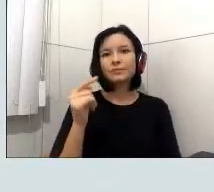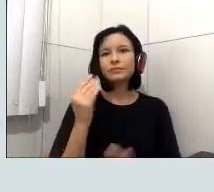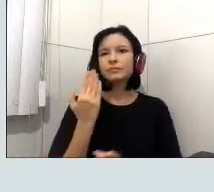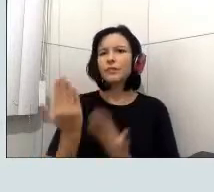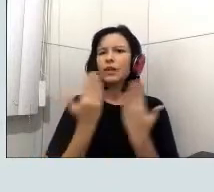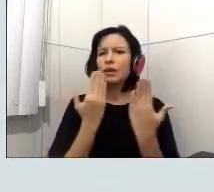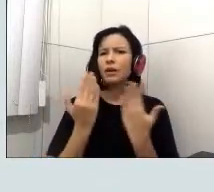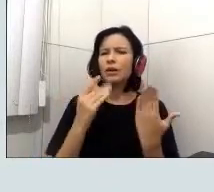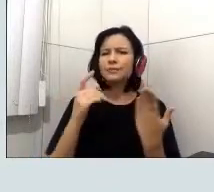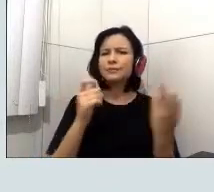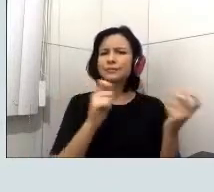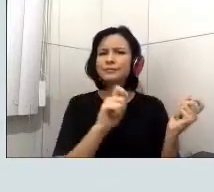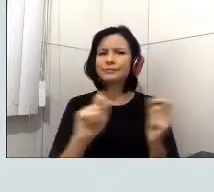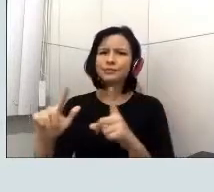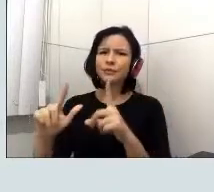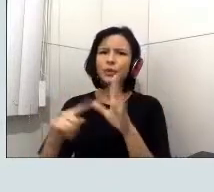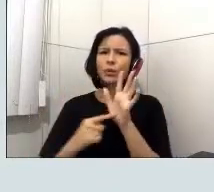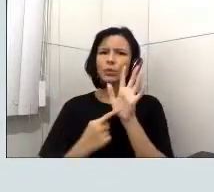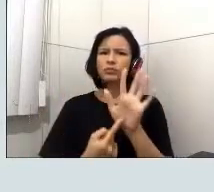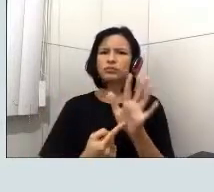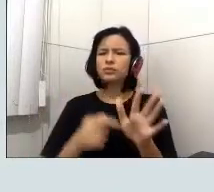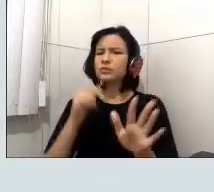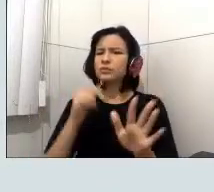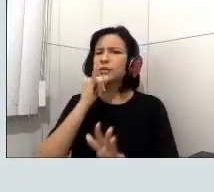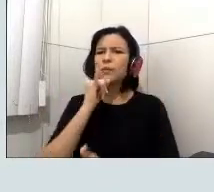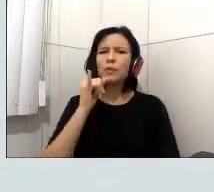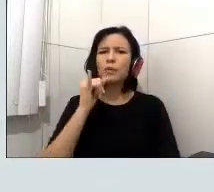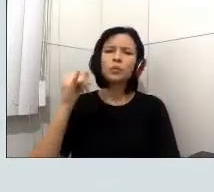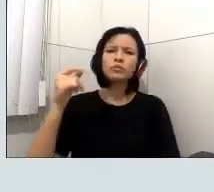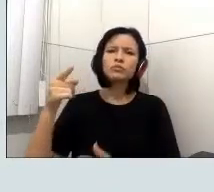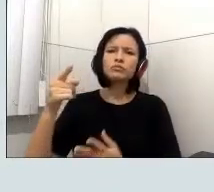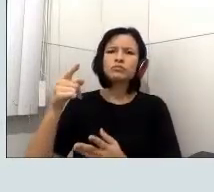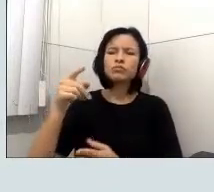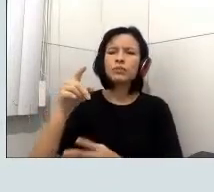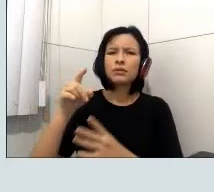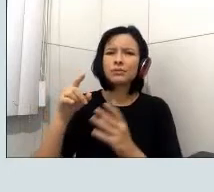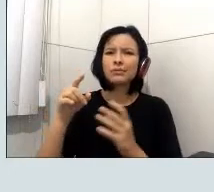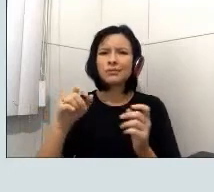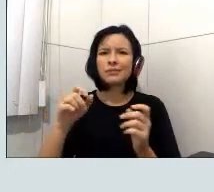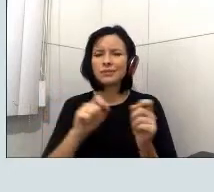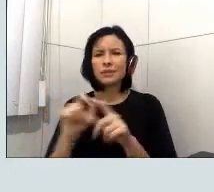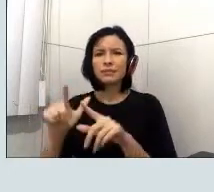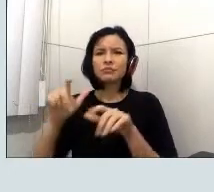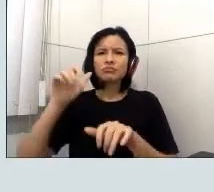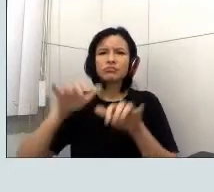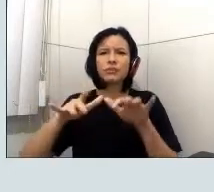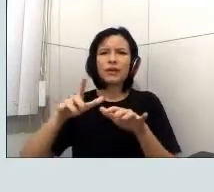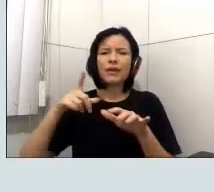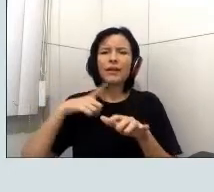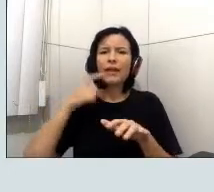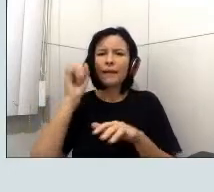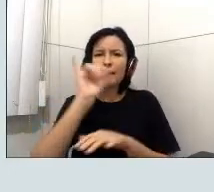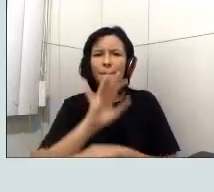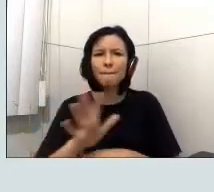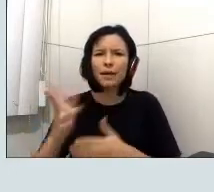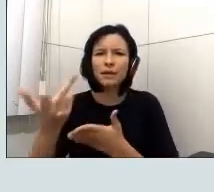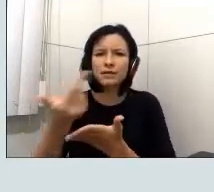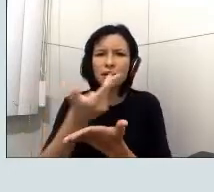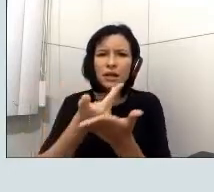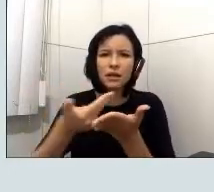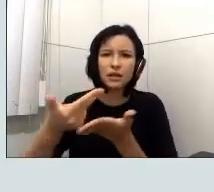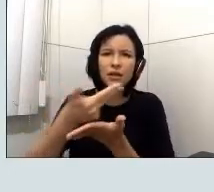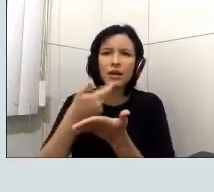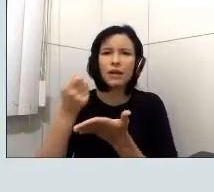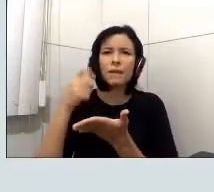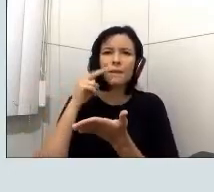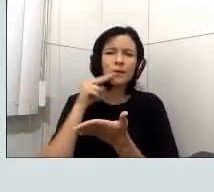projeção, nós estamos falando em sombra. A sombra que é projetada entre figuras, certo? Então, vocês estão vendo